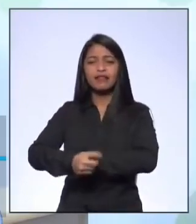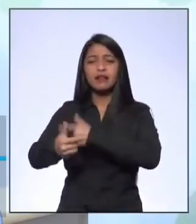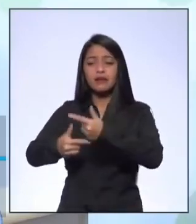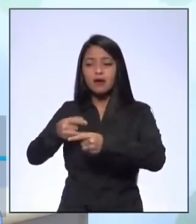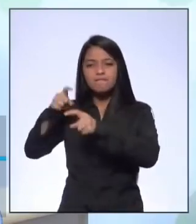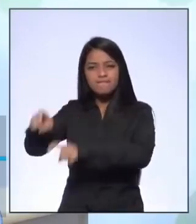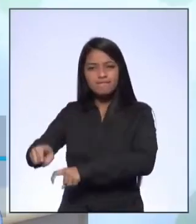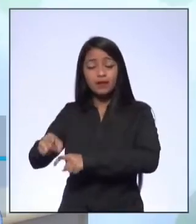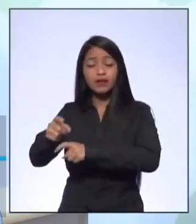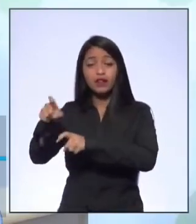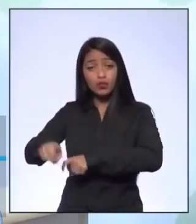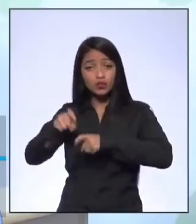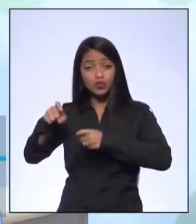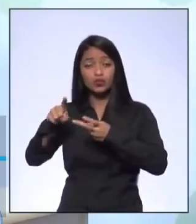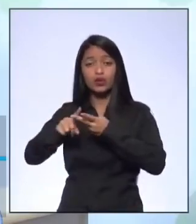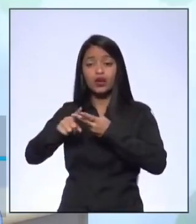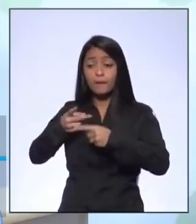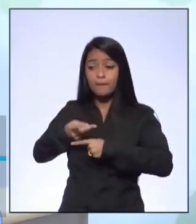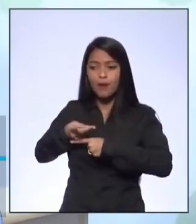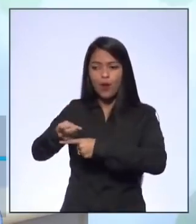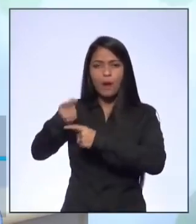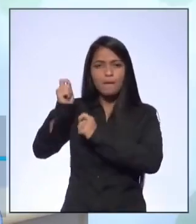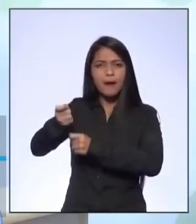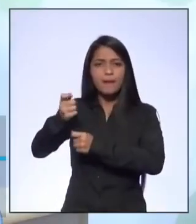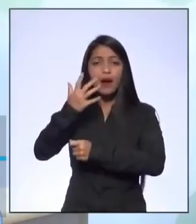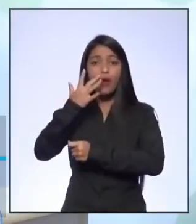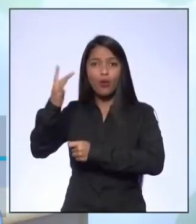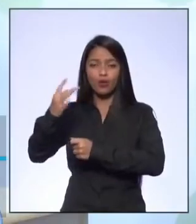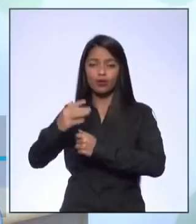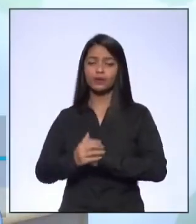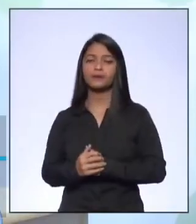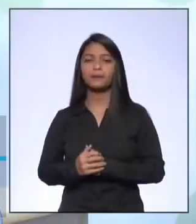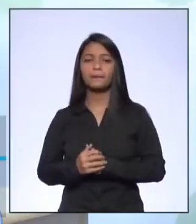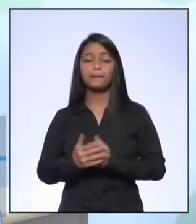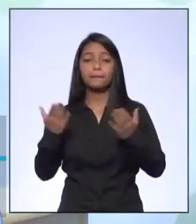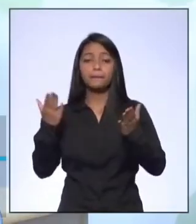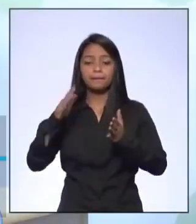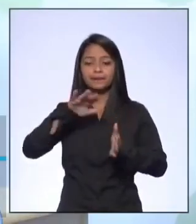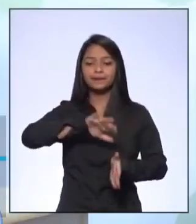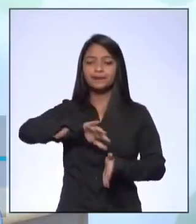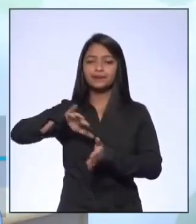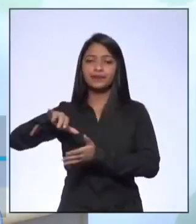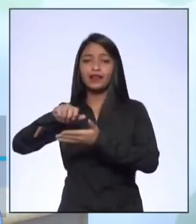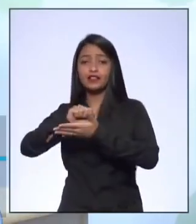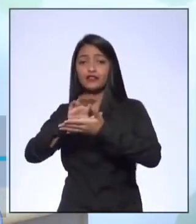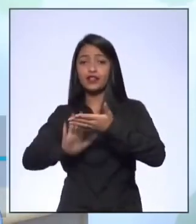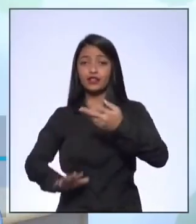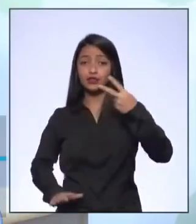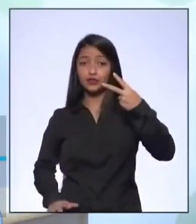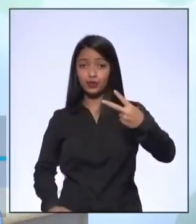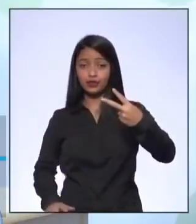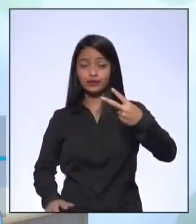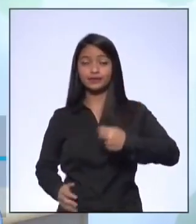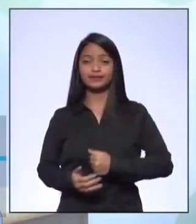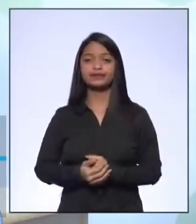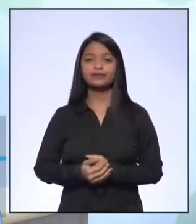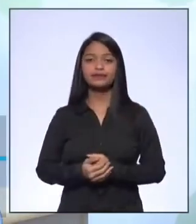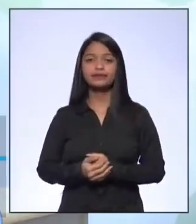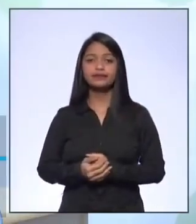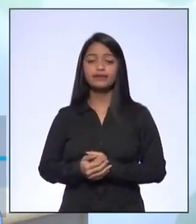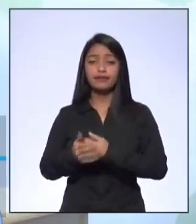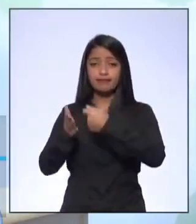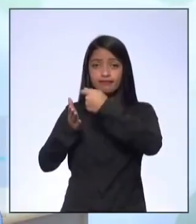na agricultura. Vamos para a segunda atividade de leitura